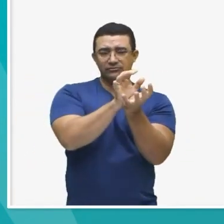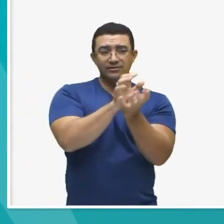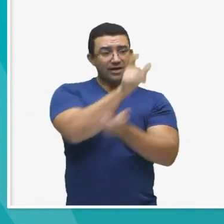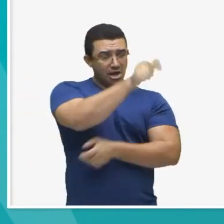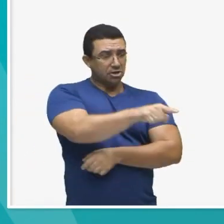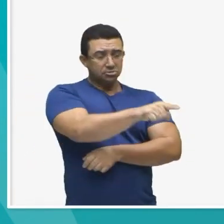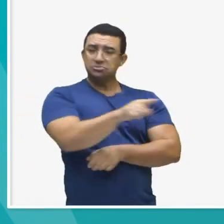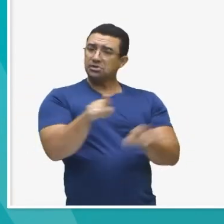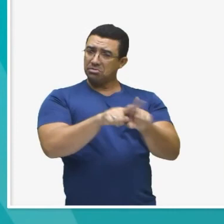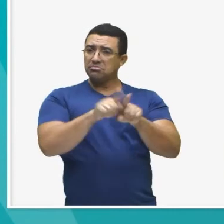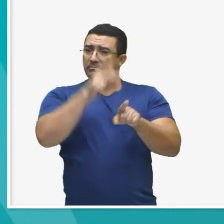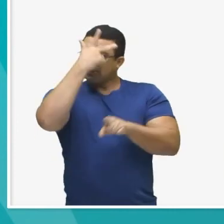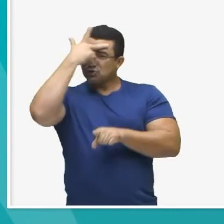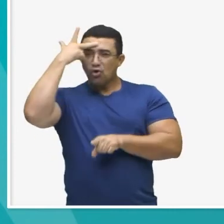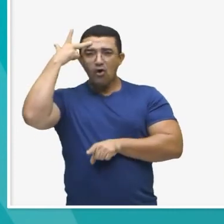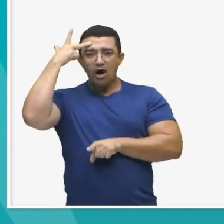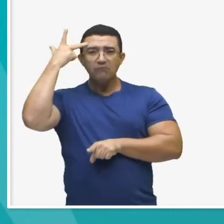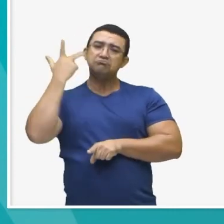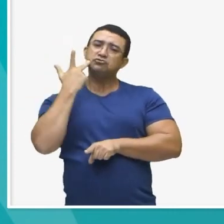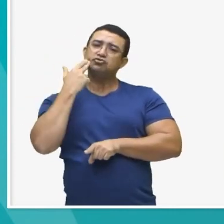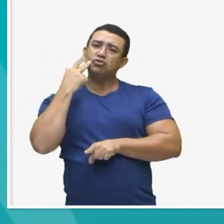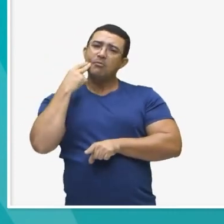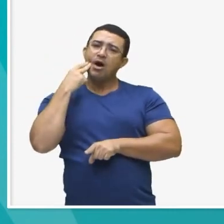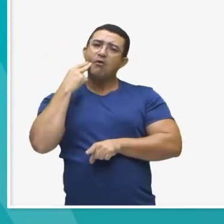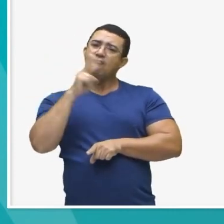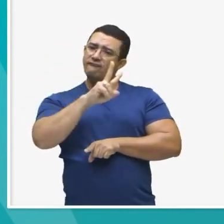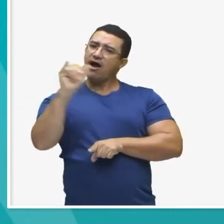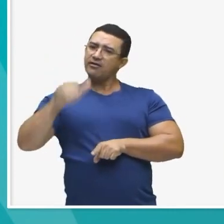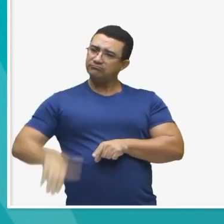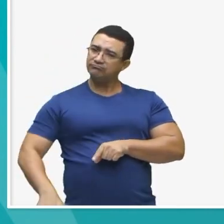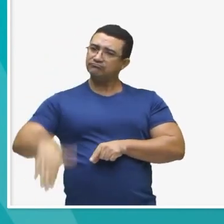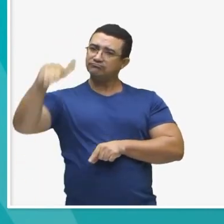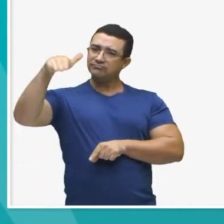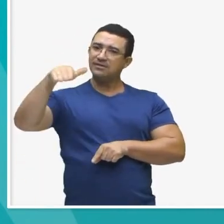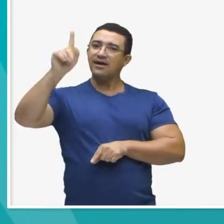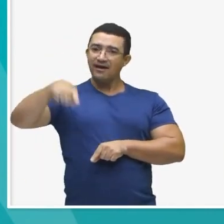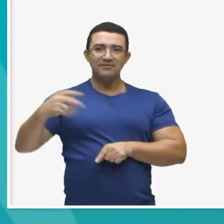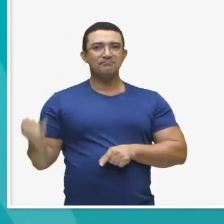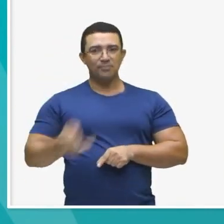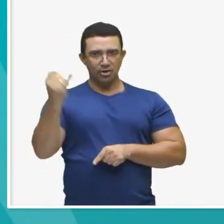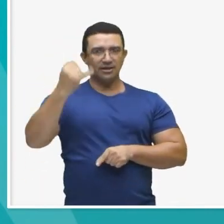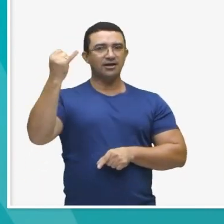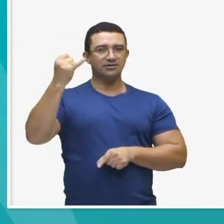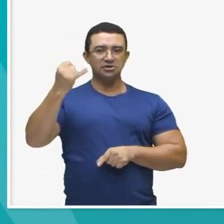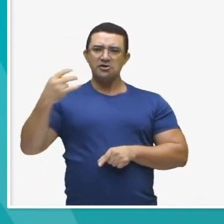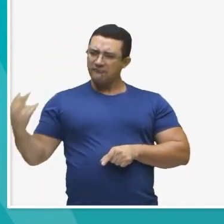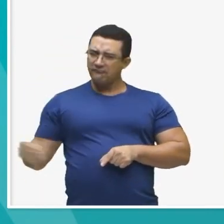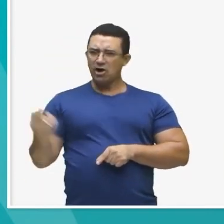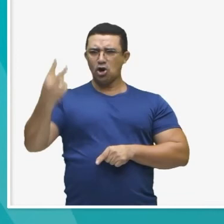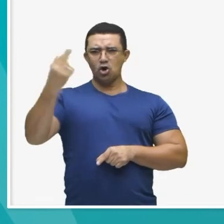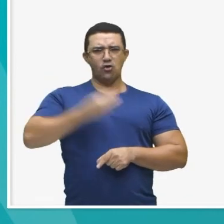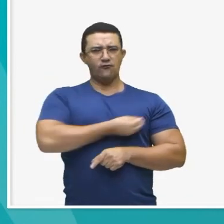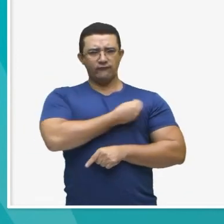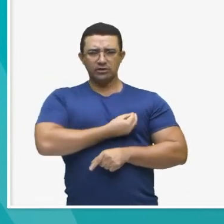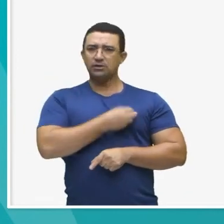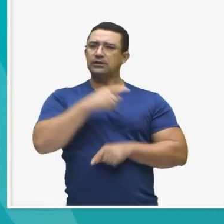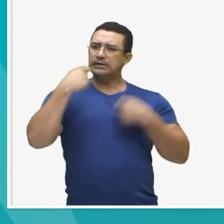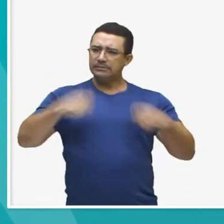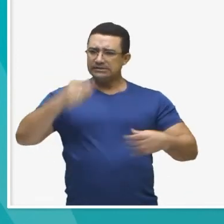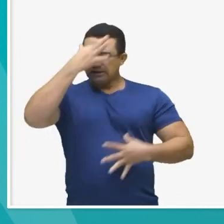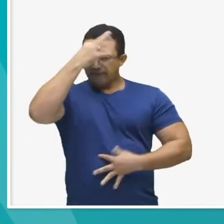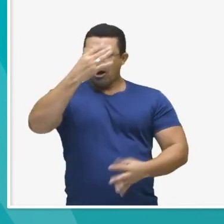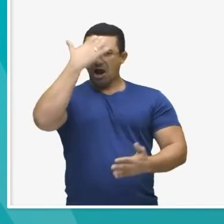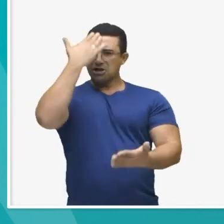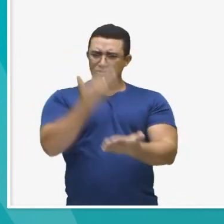comum, vamos dizer assim, mas vale a pena acreditar e vale a pena ter fé de que essa vida,